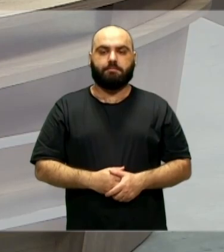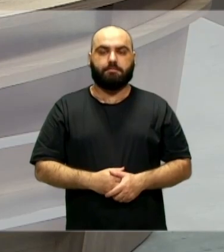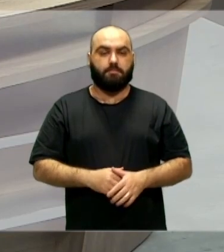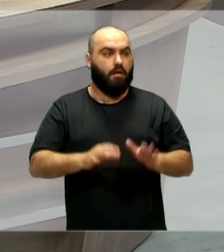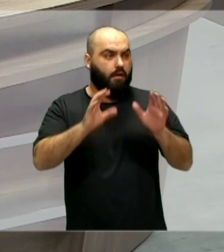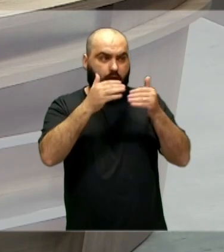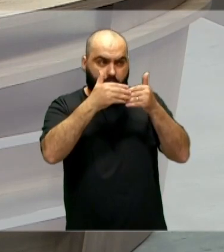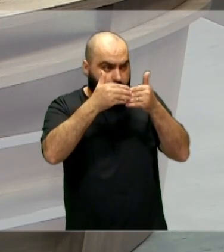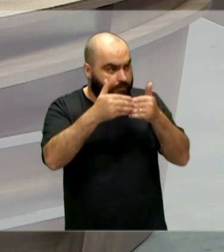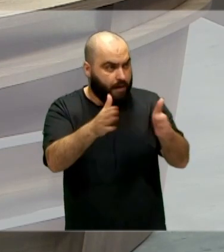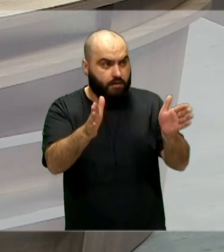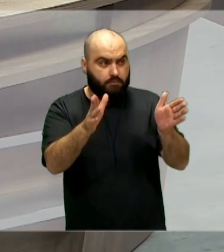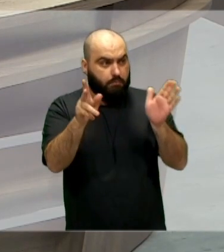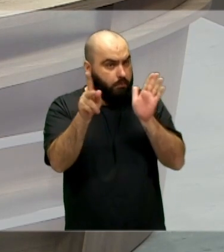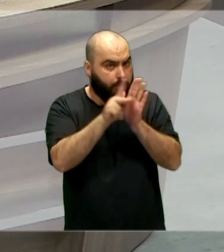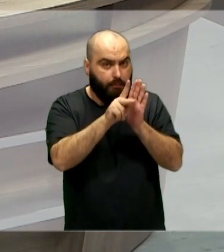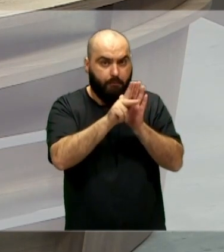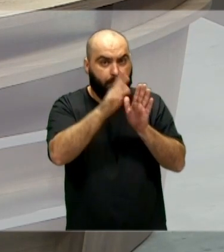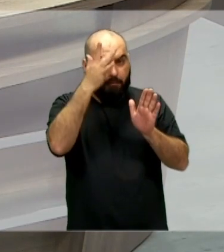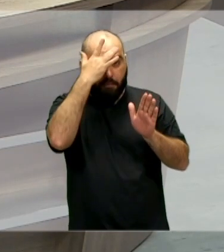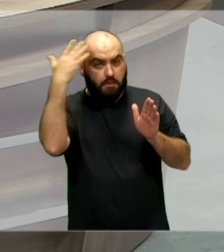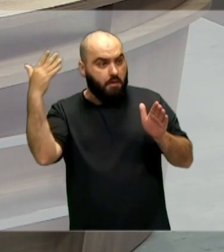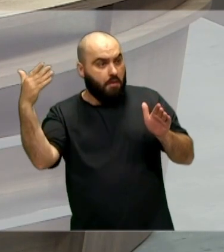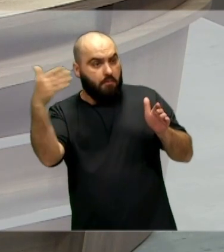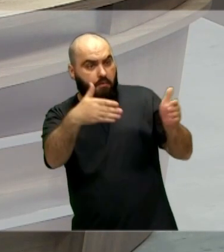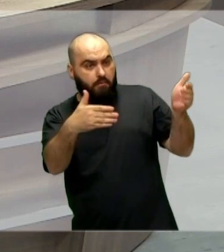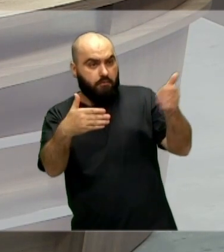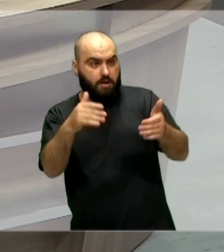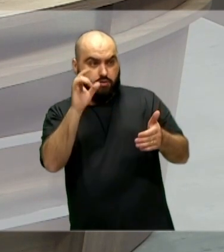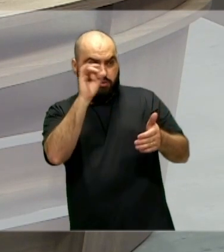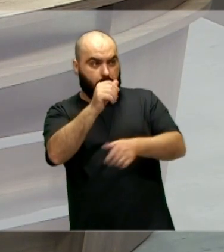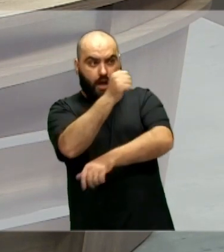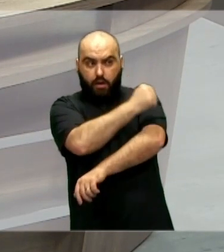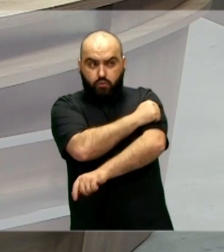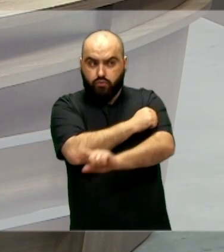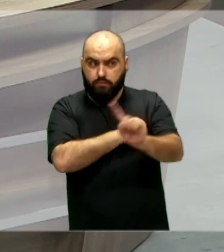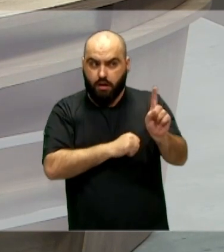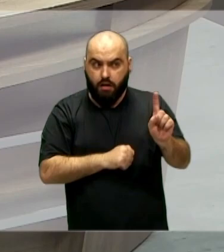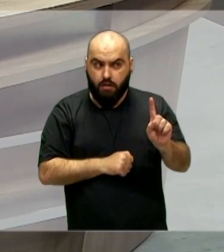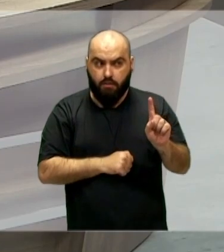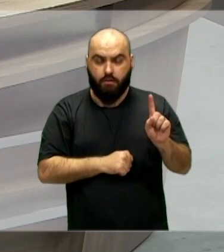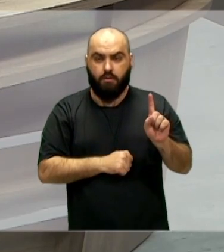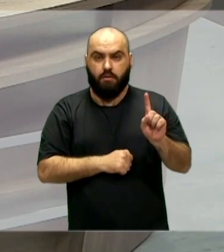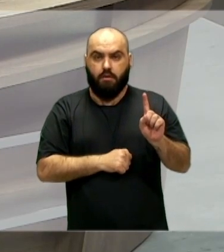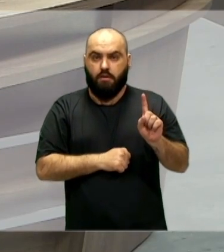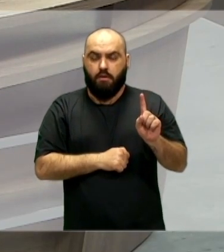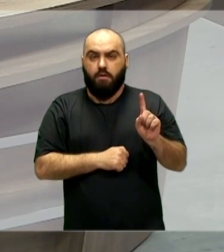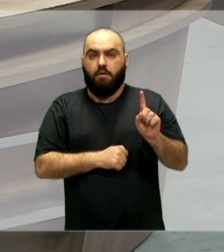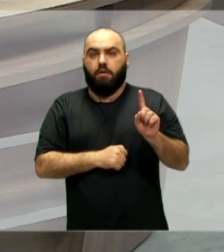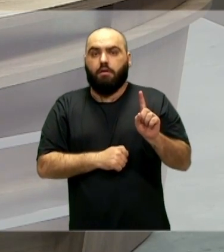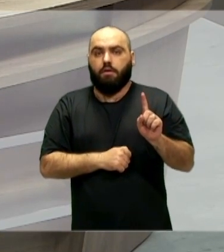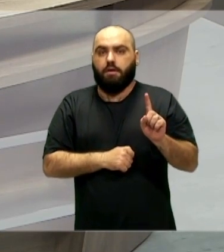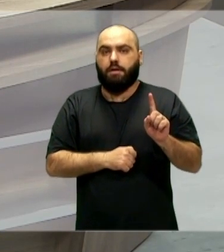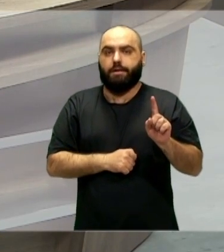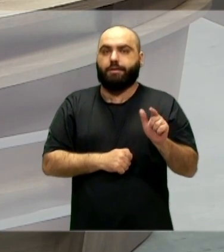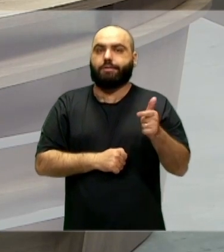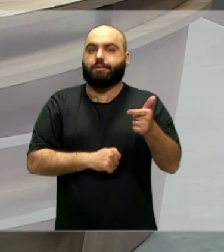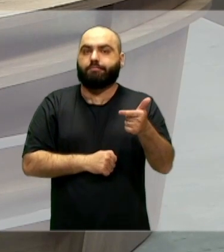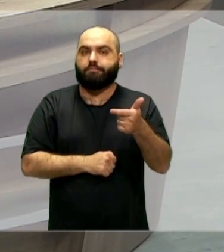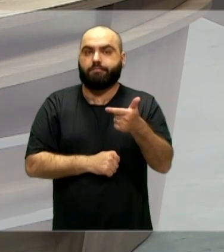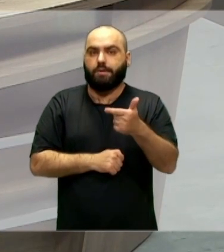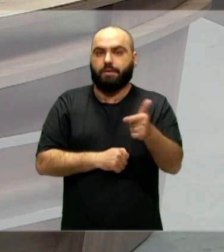aberta mesmo. Então, assim, não é só para alunos, não é só para... não tem nenhum tipo